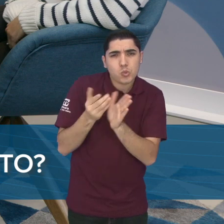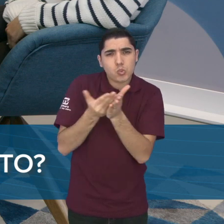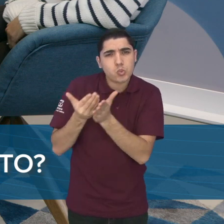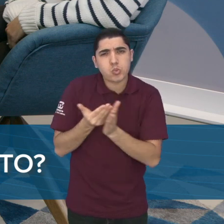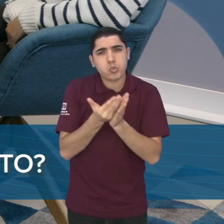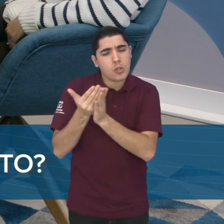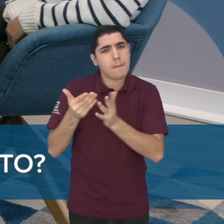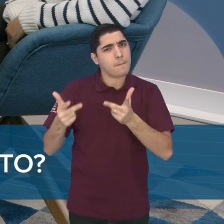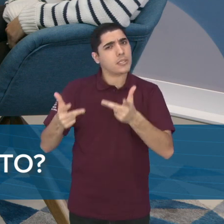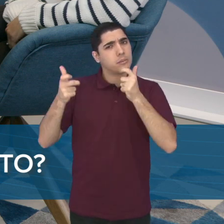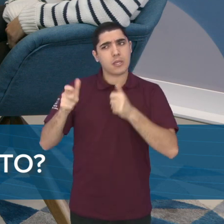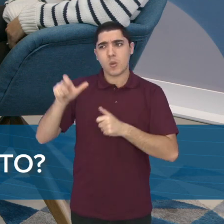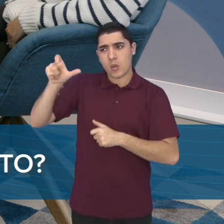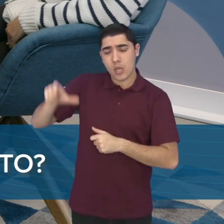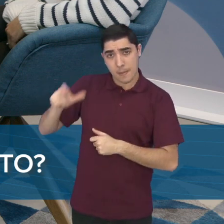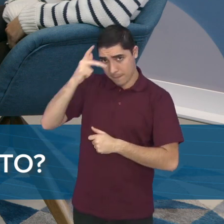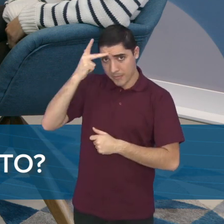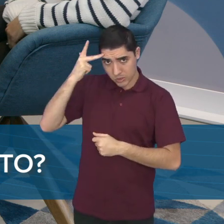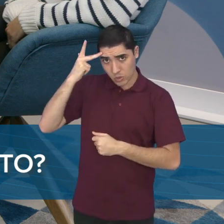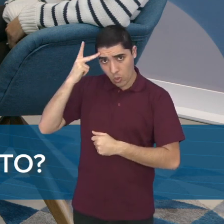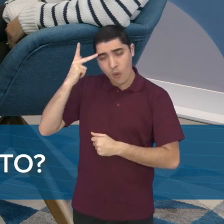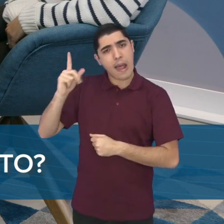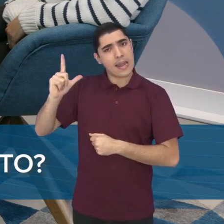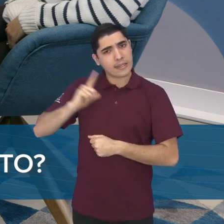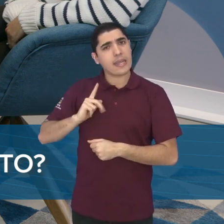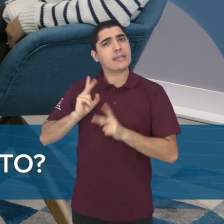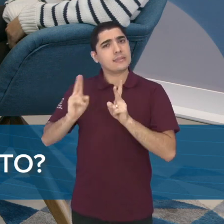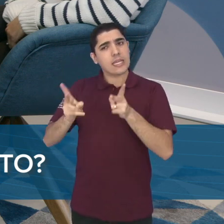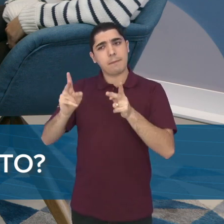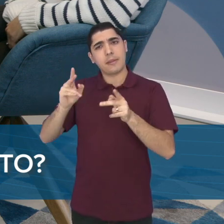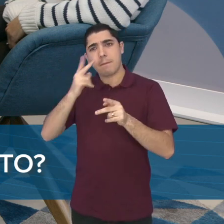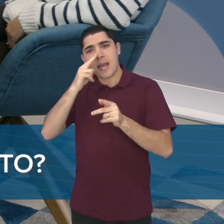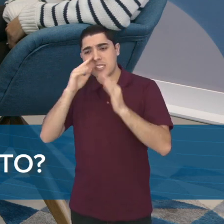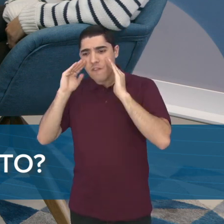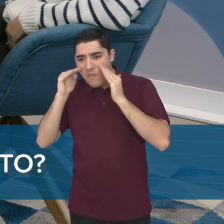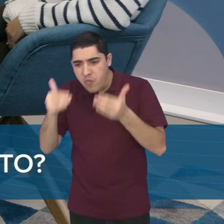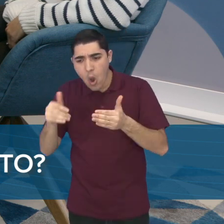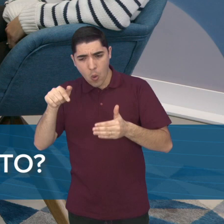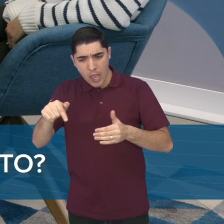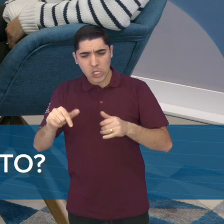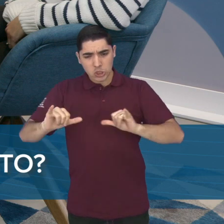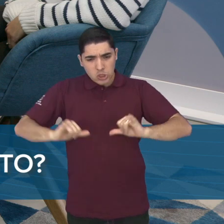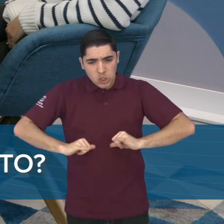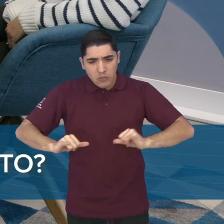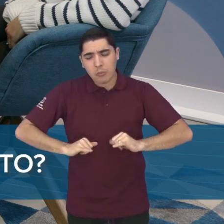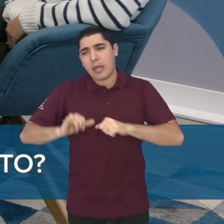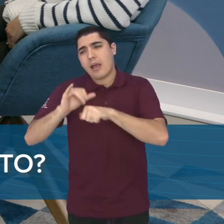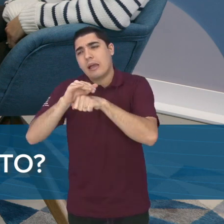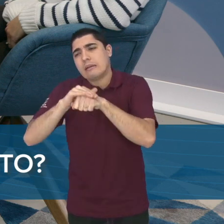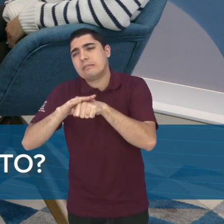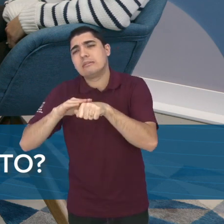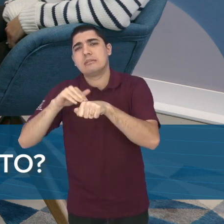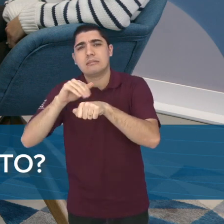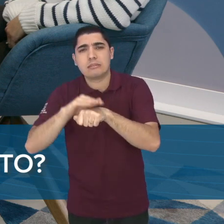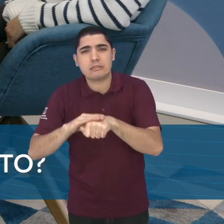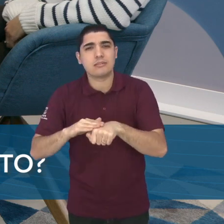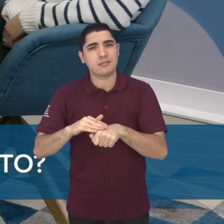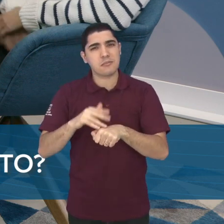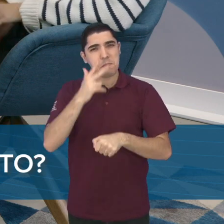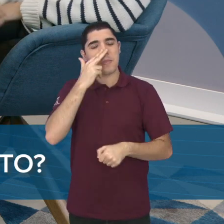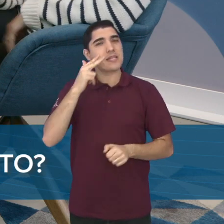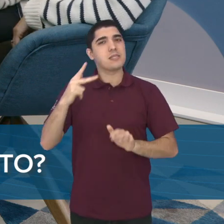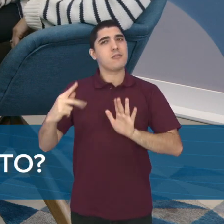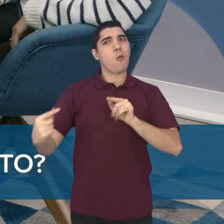teve essa tendência mesmo, essa dramatização, dessa romantização do sofrimento? Já é nosso, tá do nosso